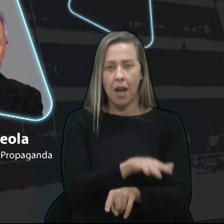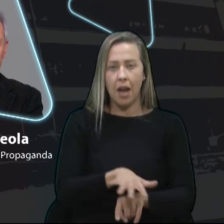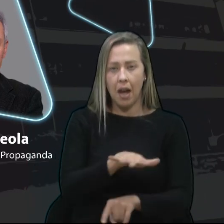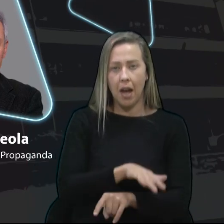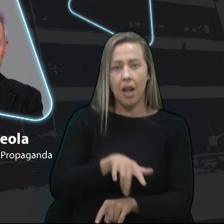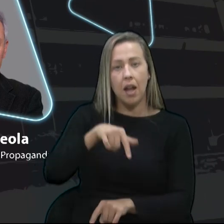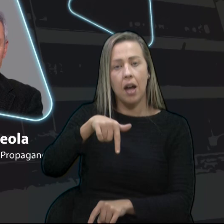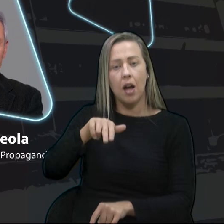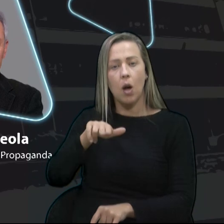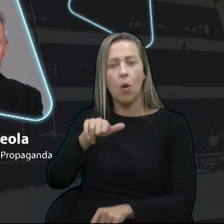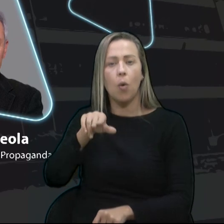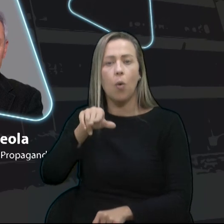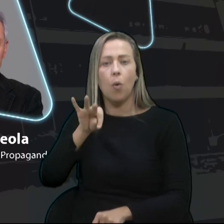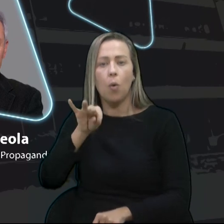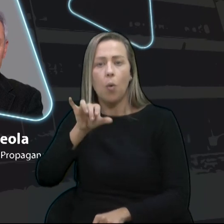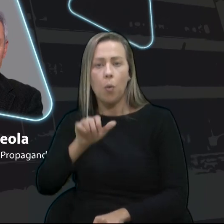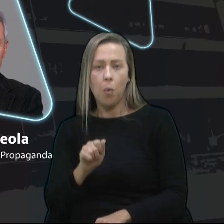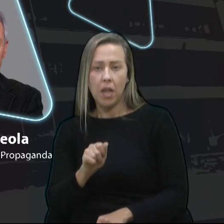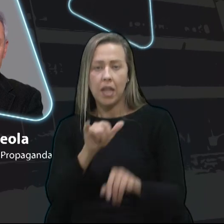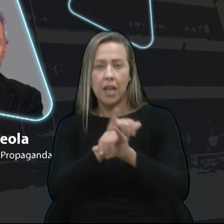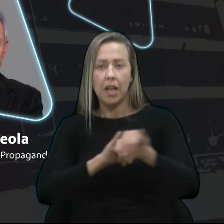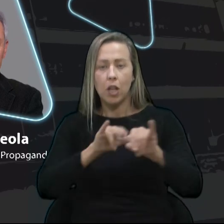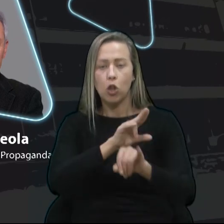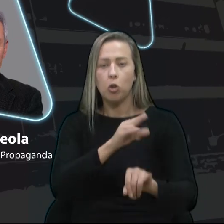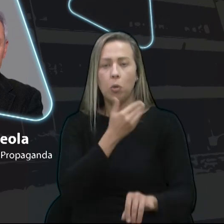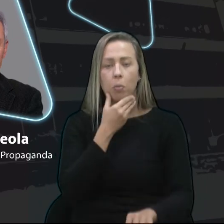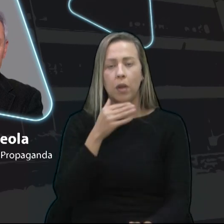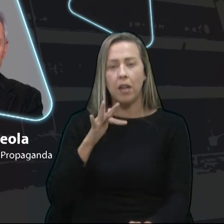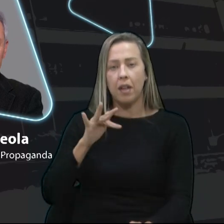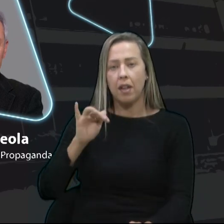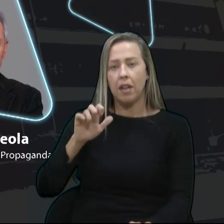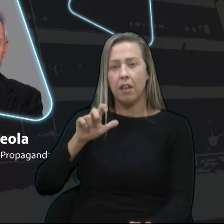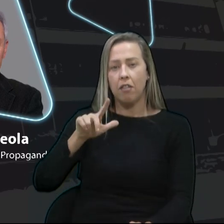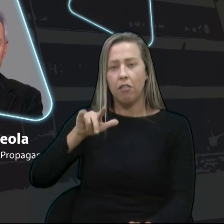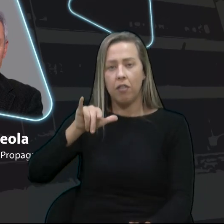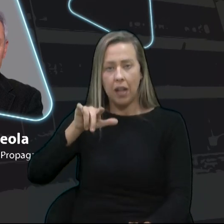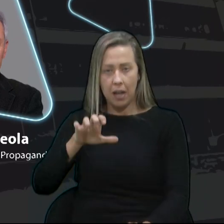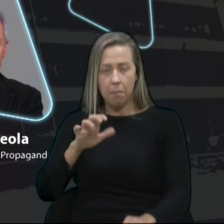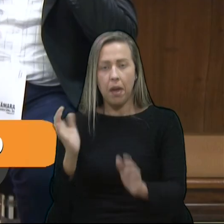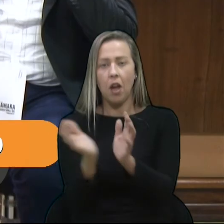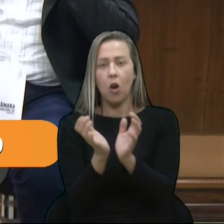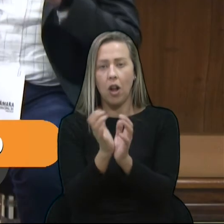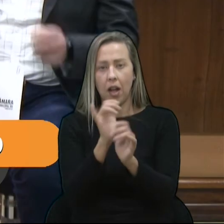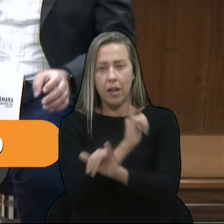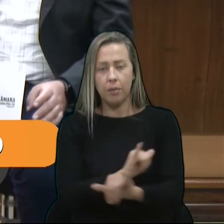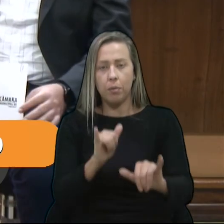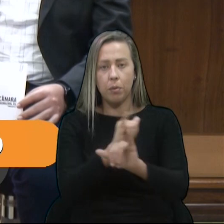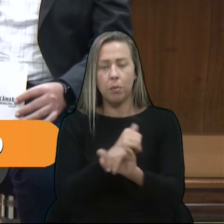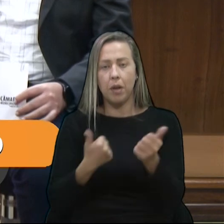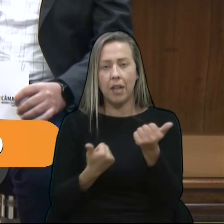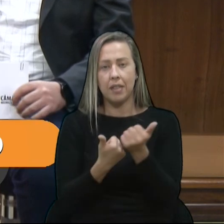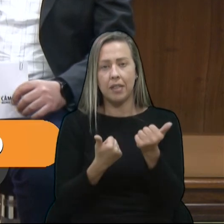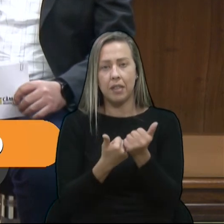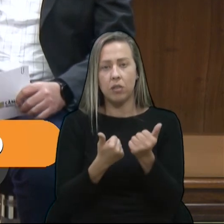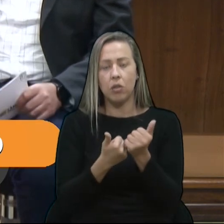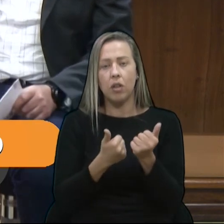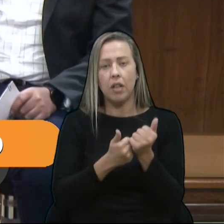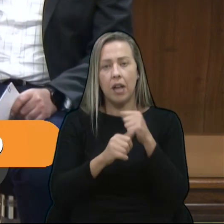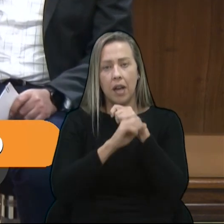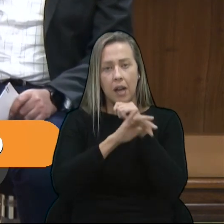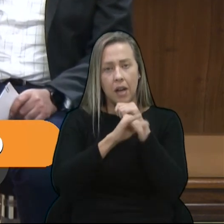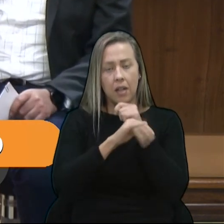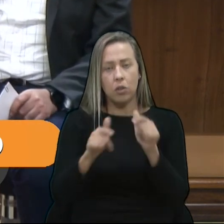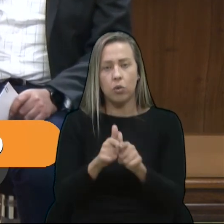Quanta Propaganda, Felipe Andreola. E estarão aqui as nossas colegas de assessoria de imprensa da Câmara,